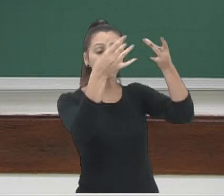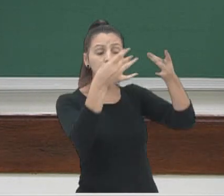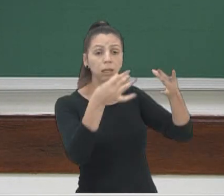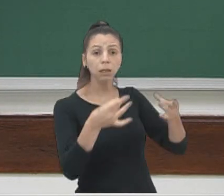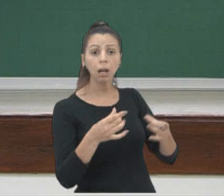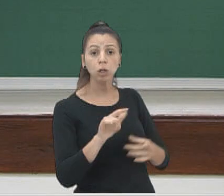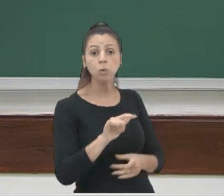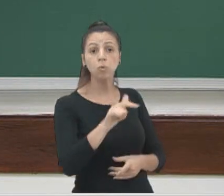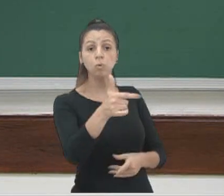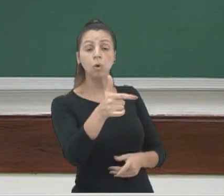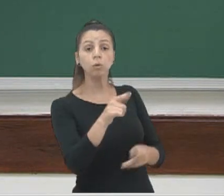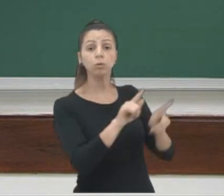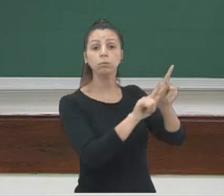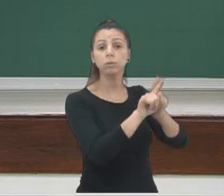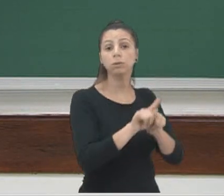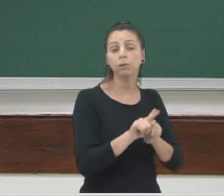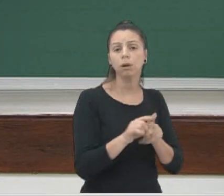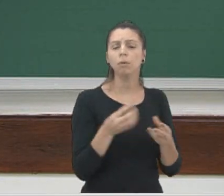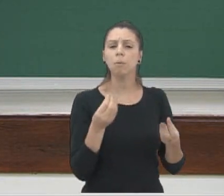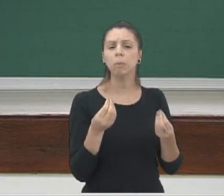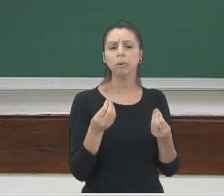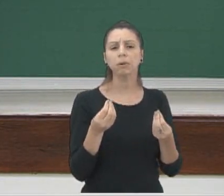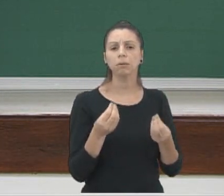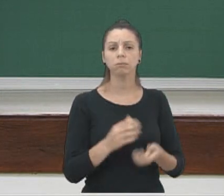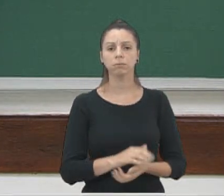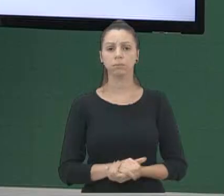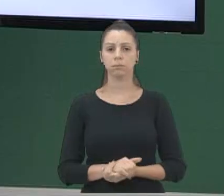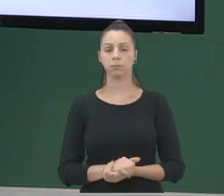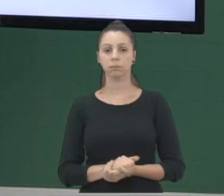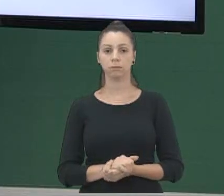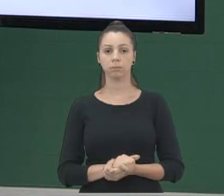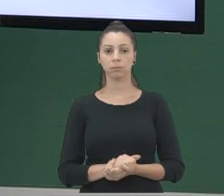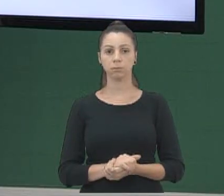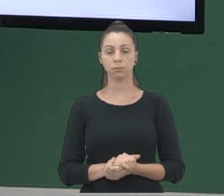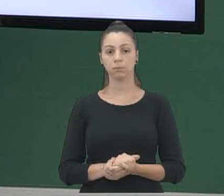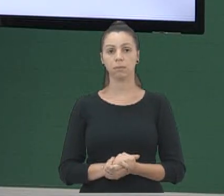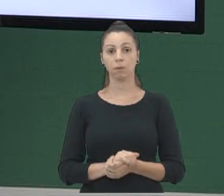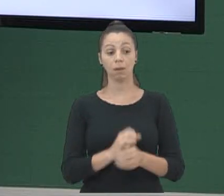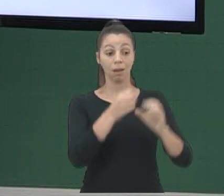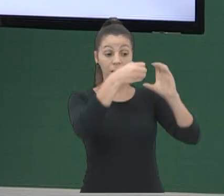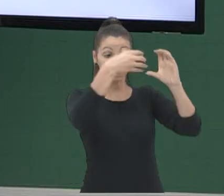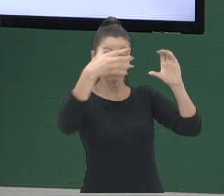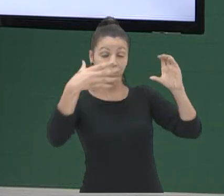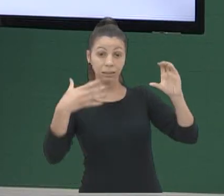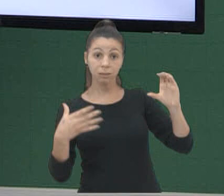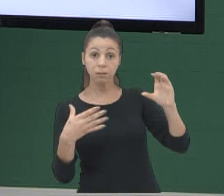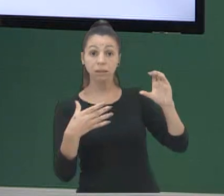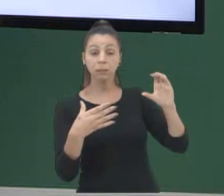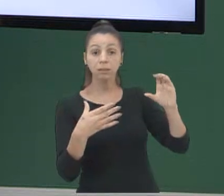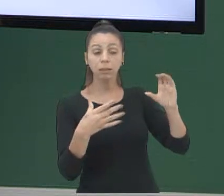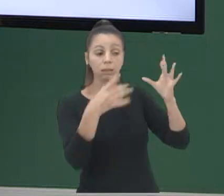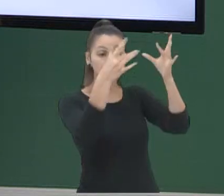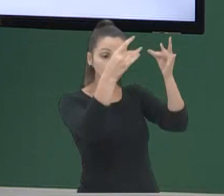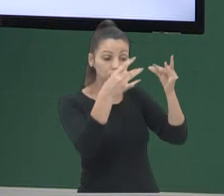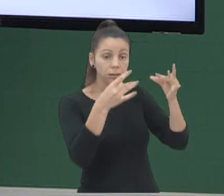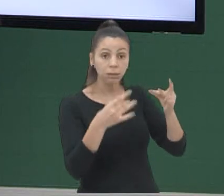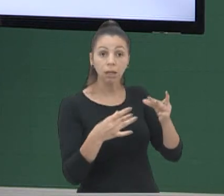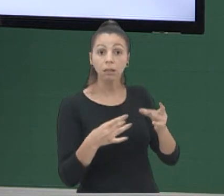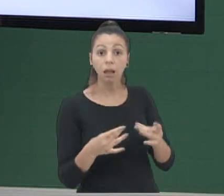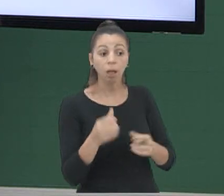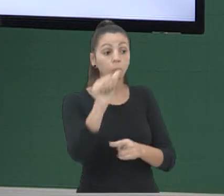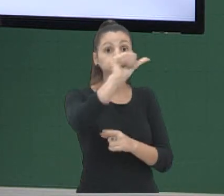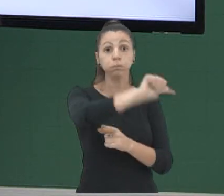e por que ele caracteriza assim? O que a gente viu? Que ele caracteriza de um modo negativo. A nossa